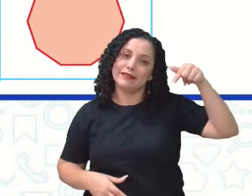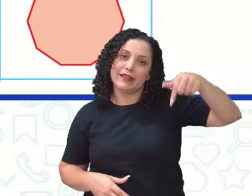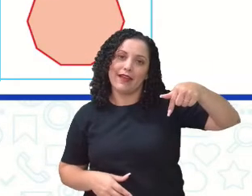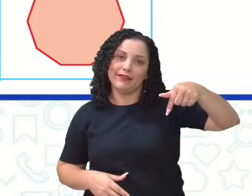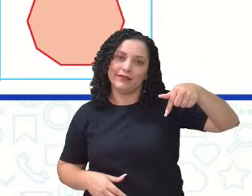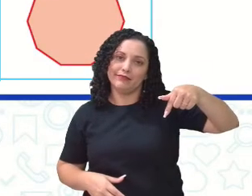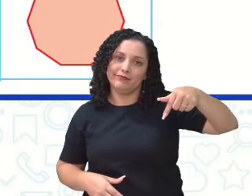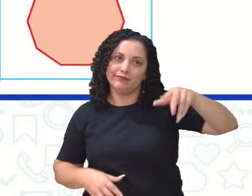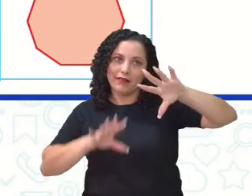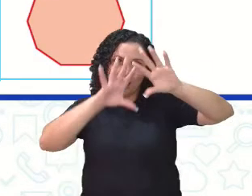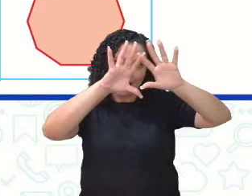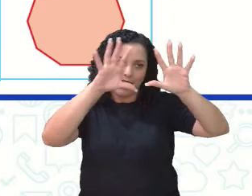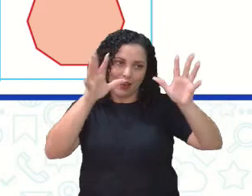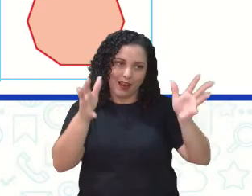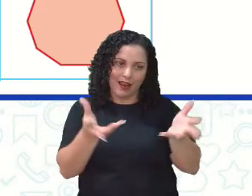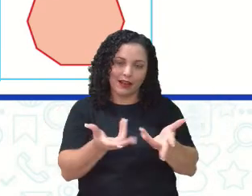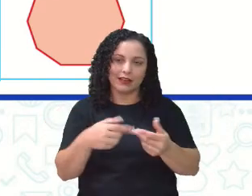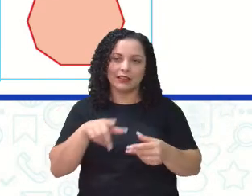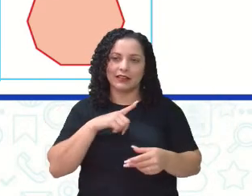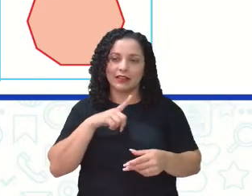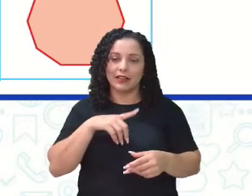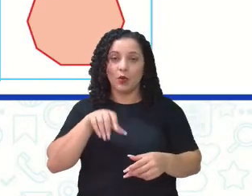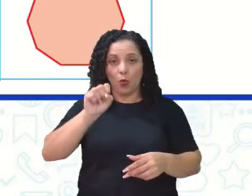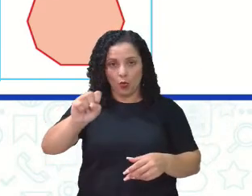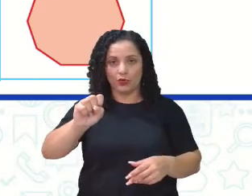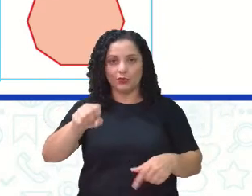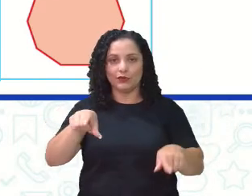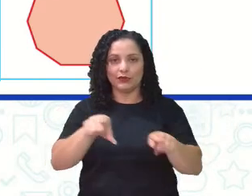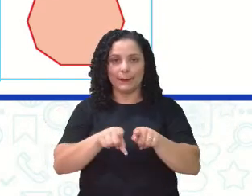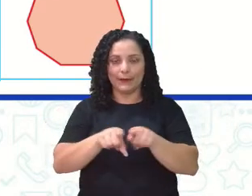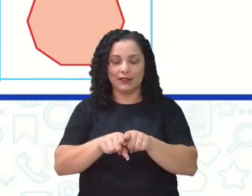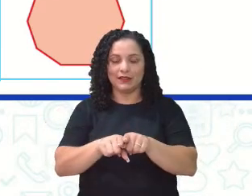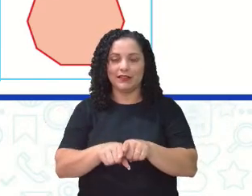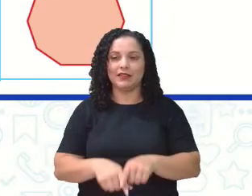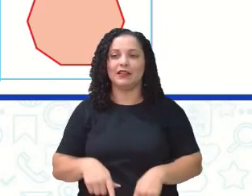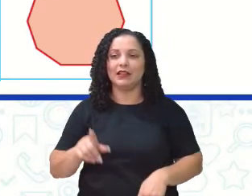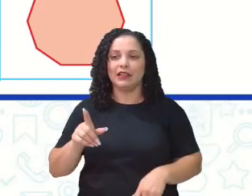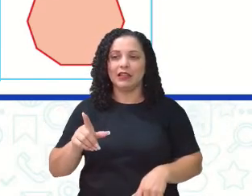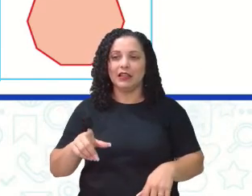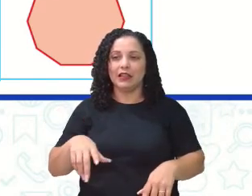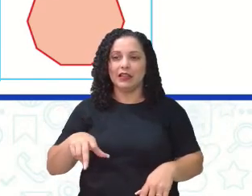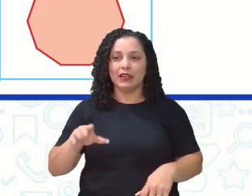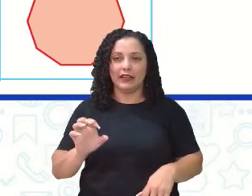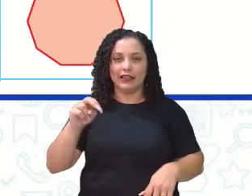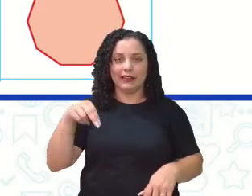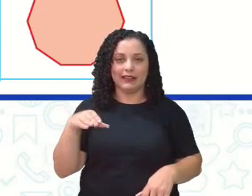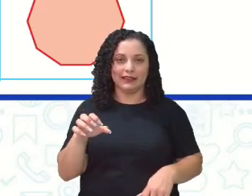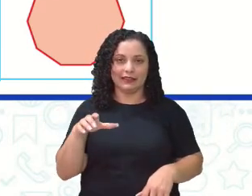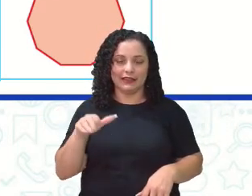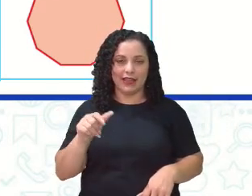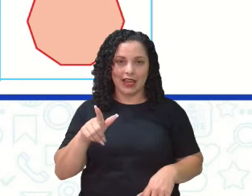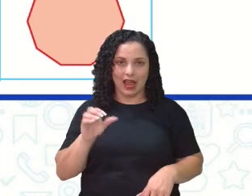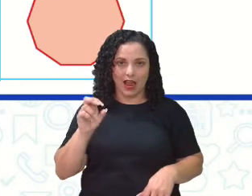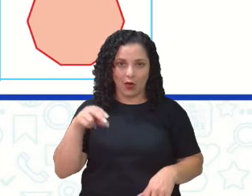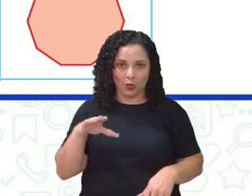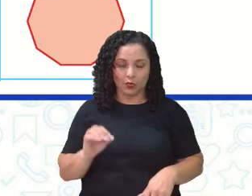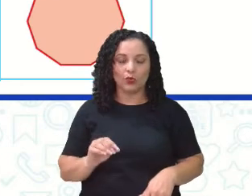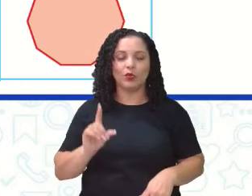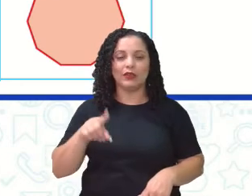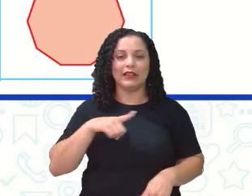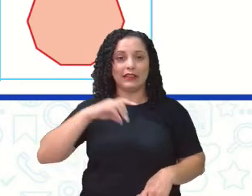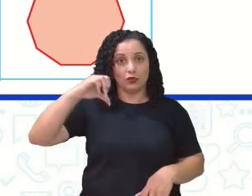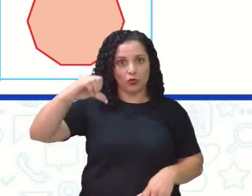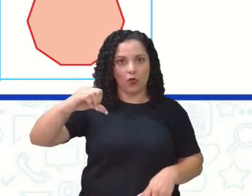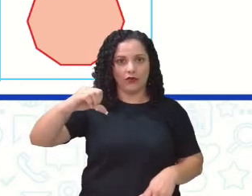o octógono, que é um polígono que tem 8 lados, a gente tem o eneágono, que tem 9 lados, o decágono, que